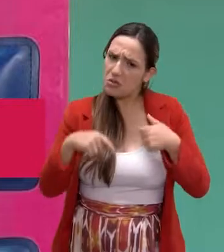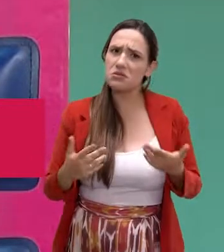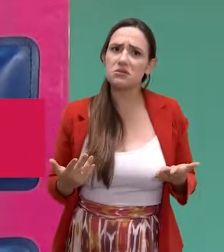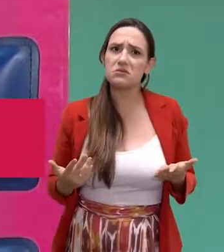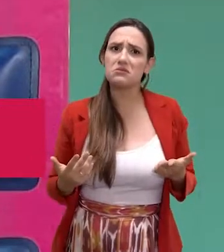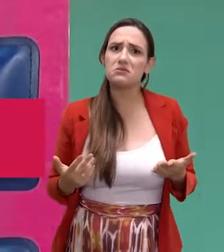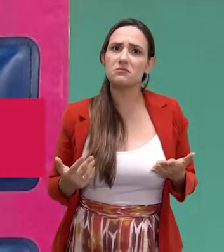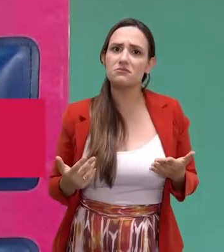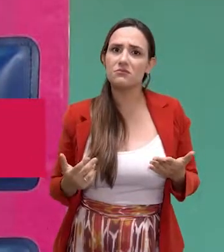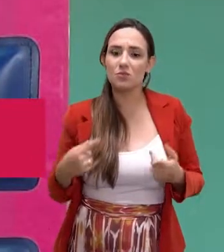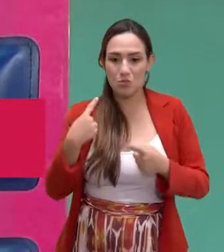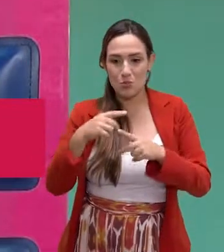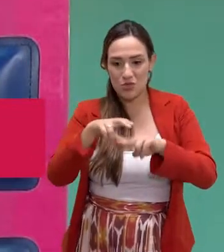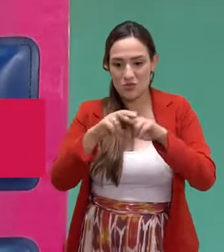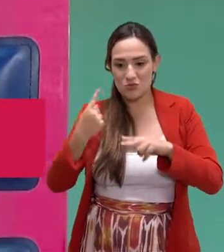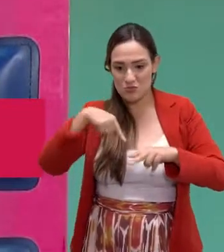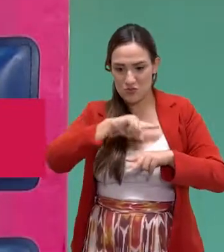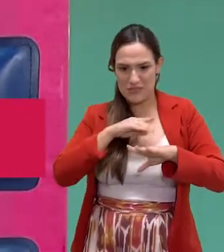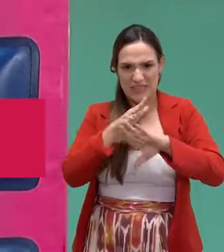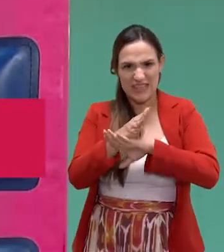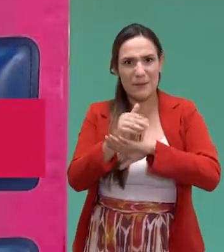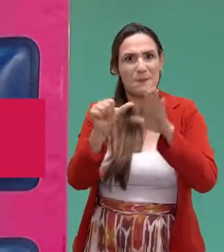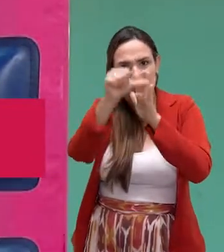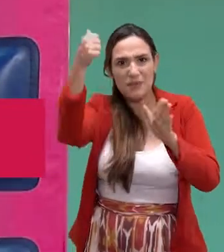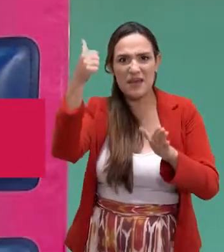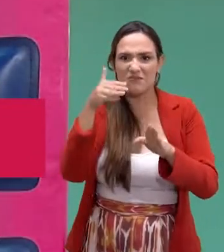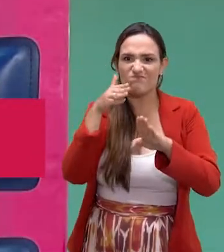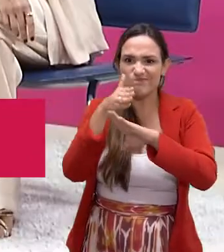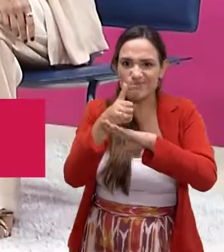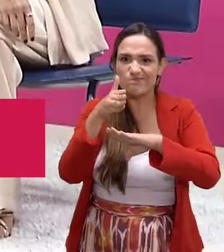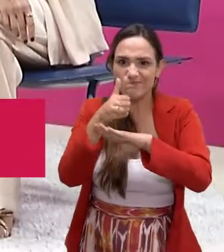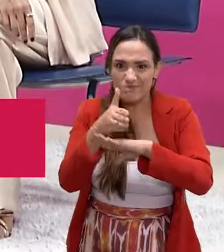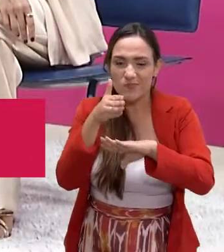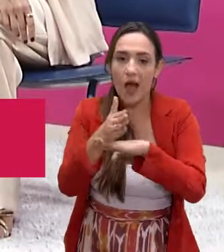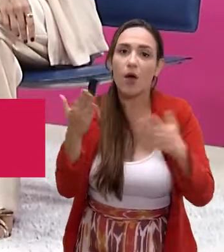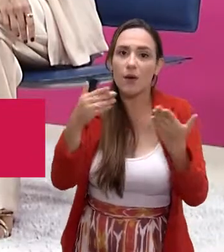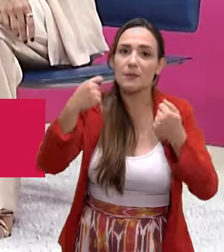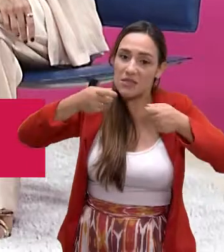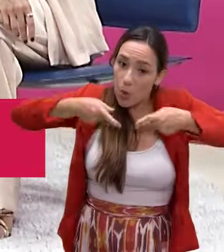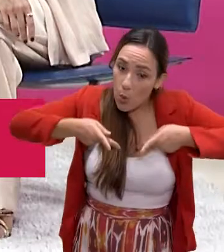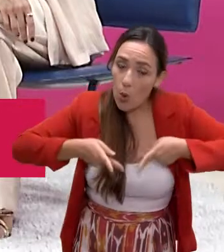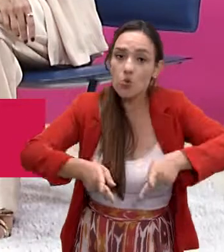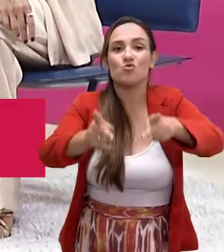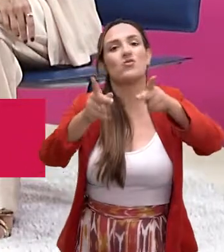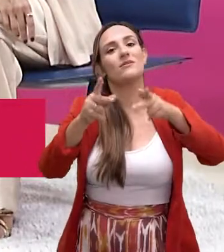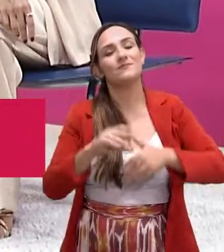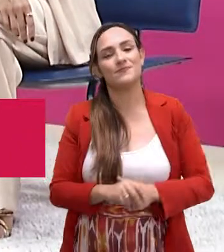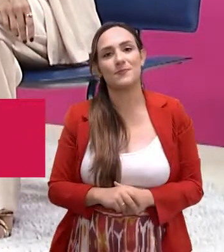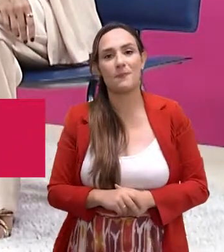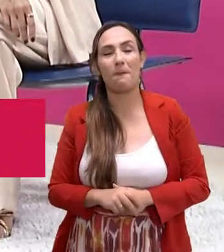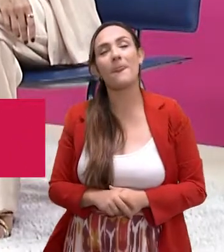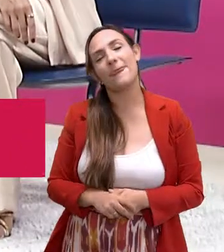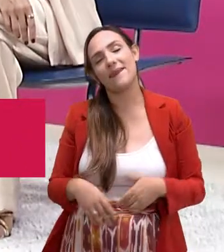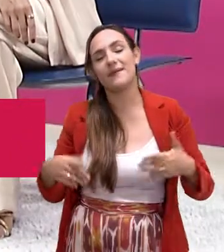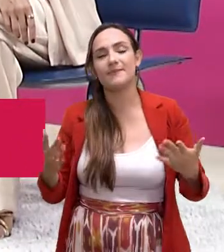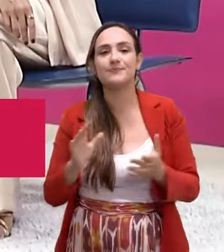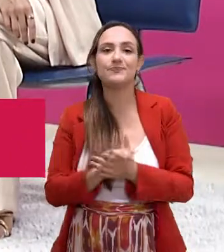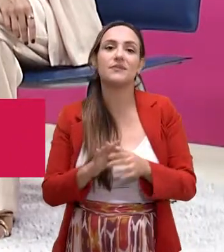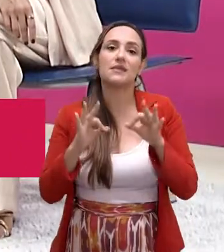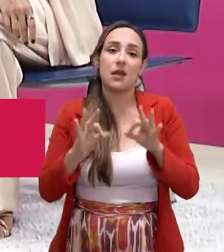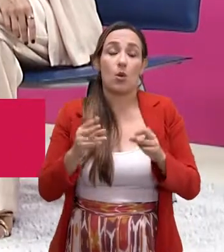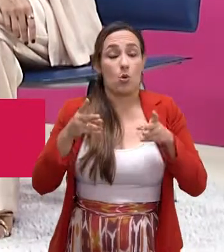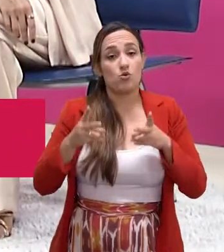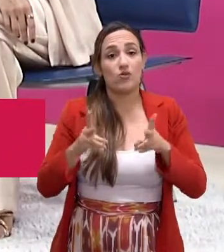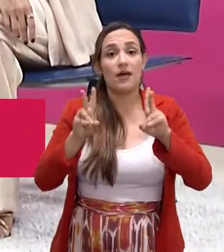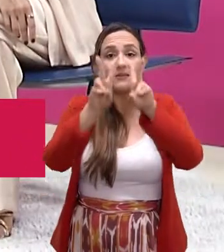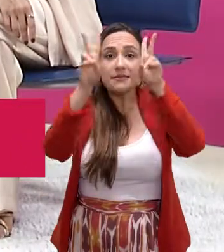nós temos desbravado, então que isso se consolide. Bom, e até então, para continuar, né, nessa questão das